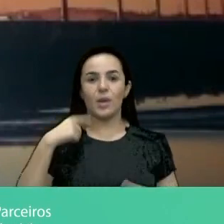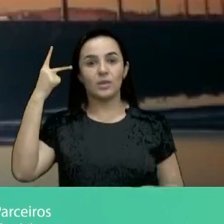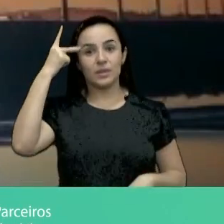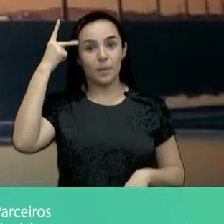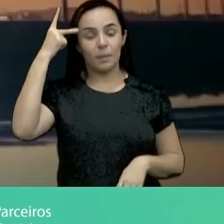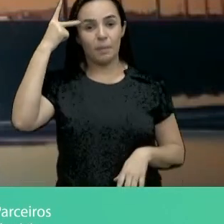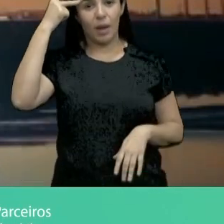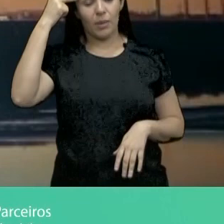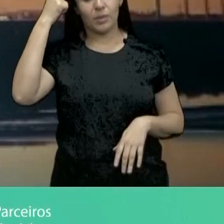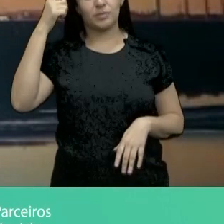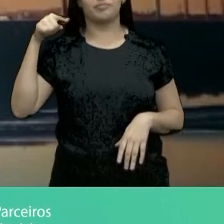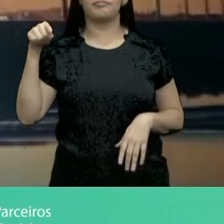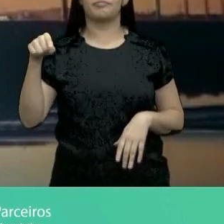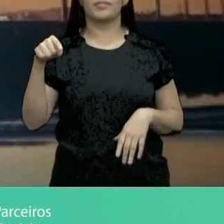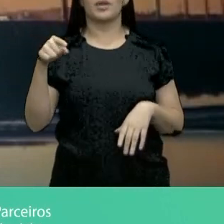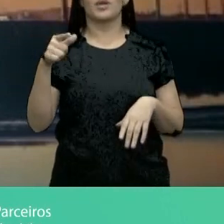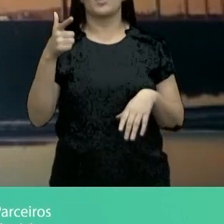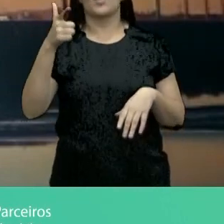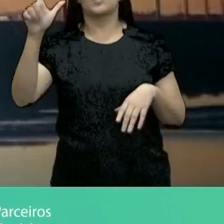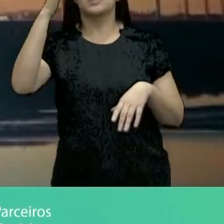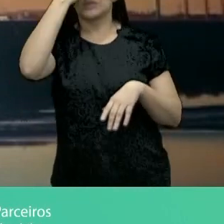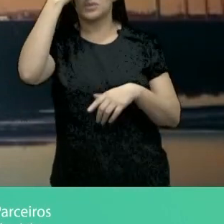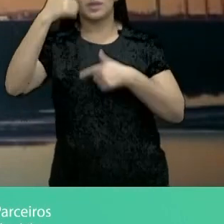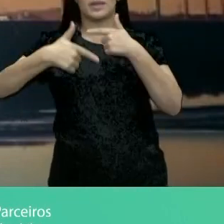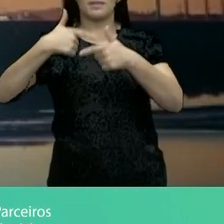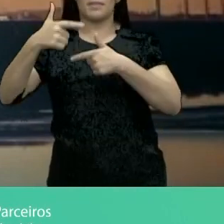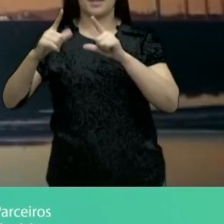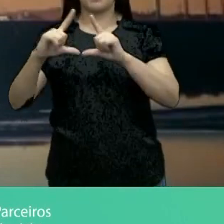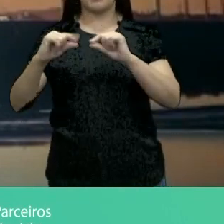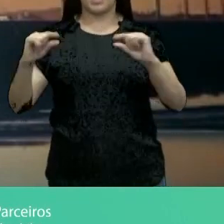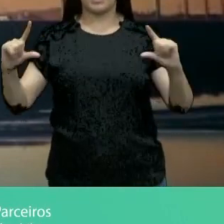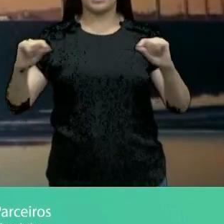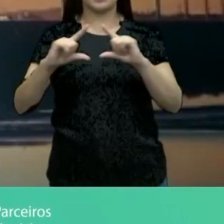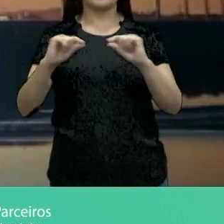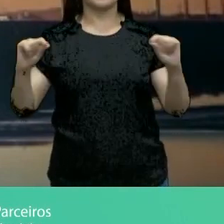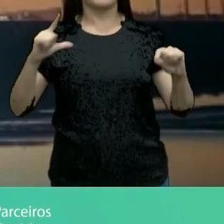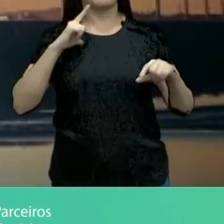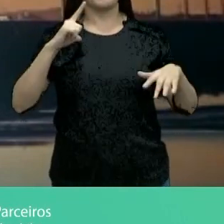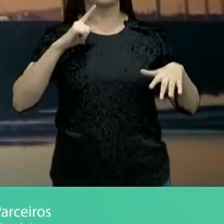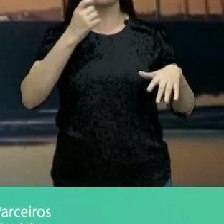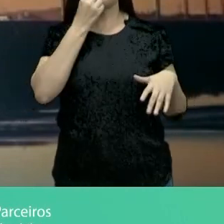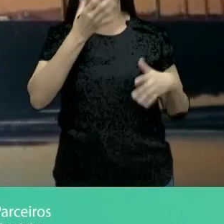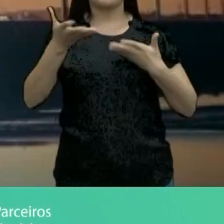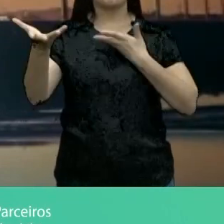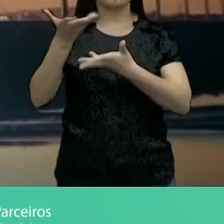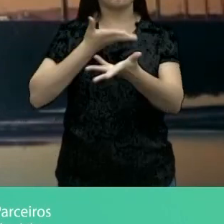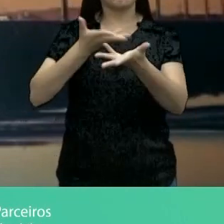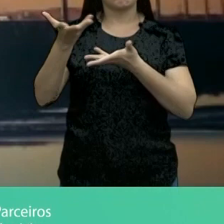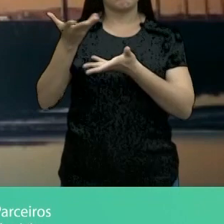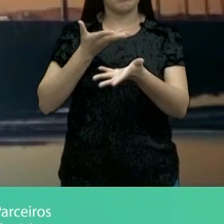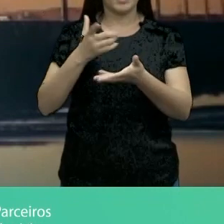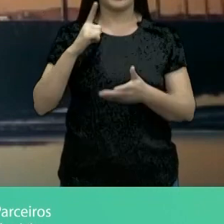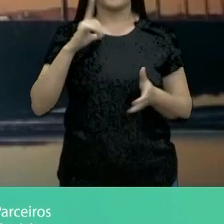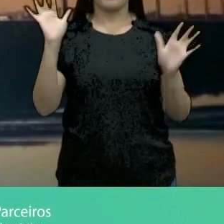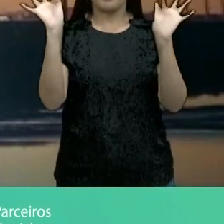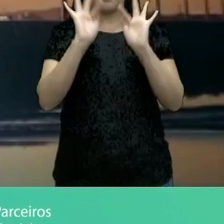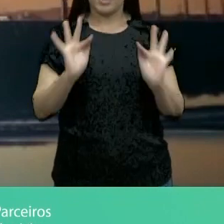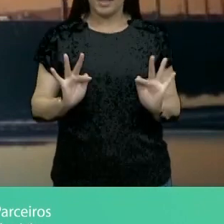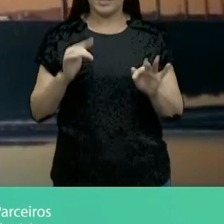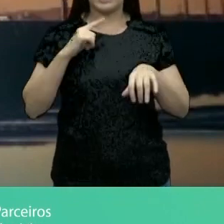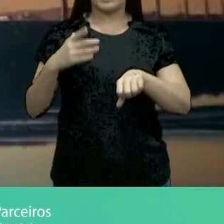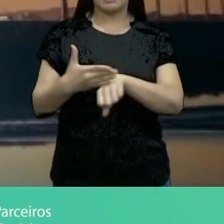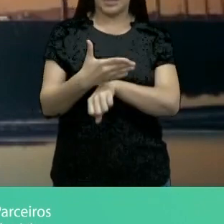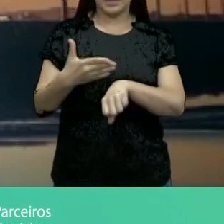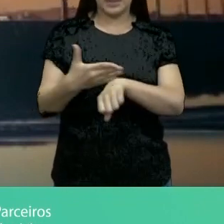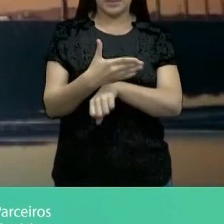Paulo, outras pessoas trabalhando em Brasília, então o setor está bastante dinâmico nesse momento. E estamos felizes em poder